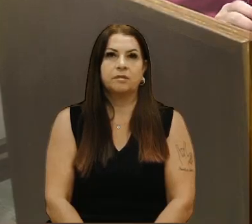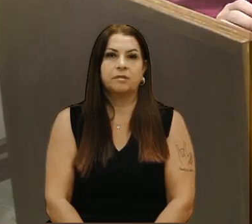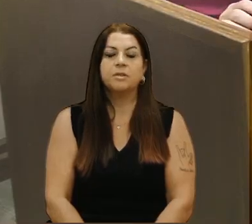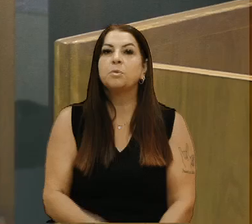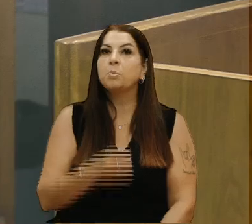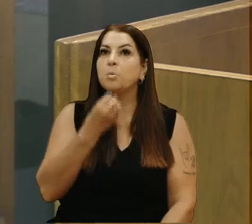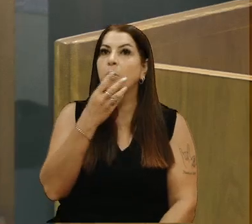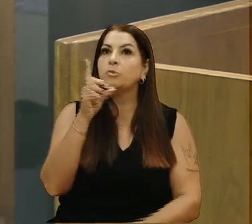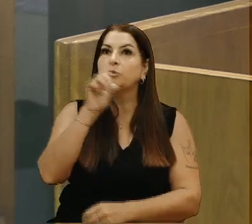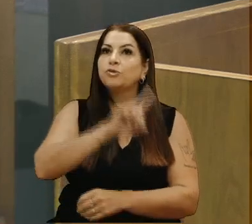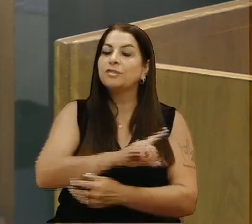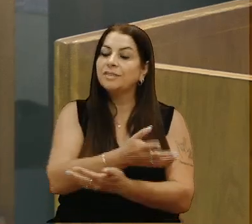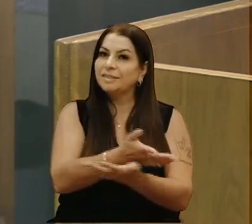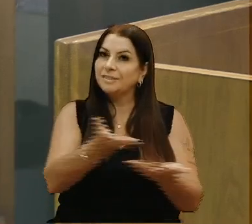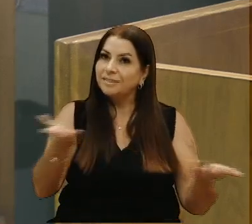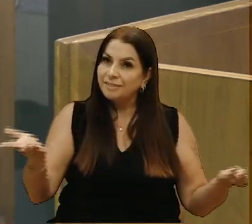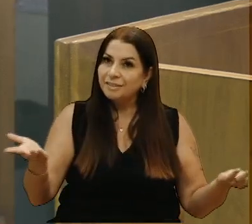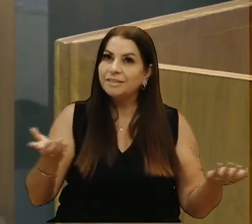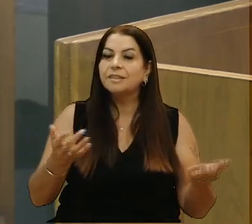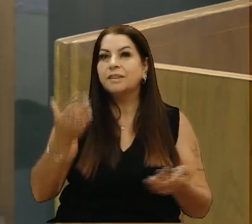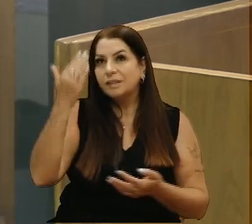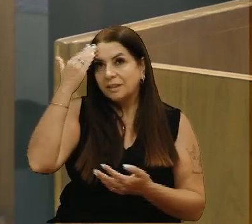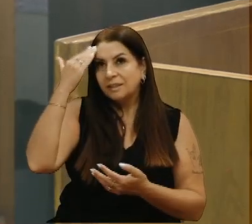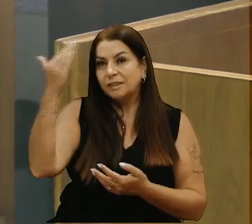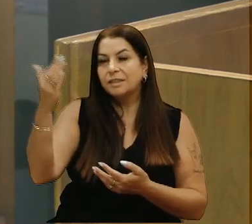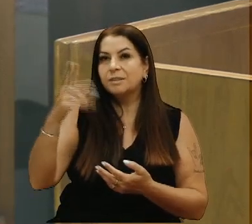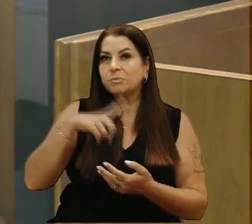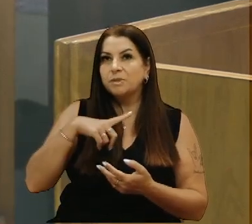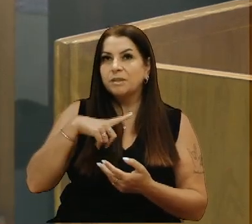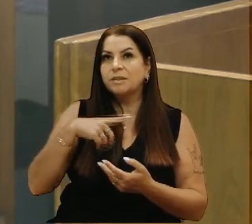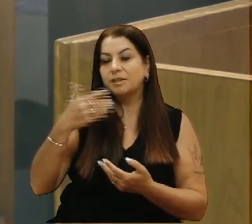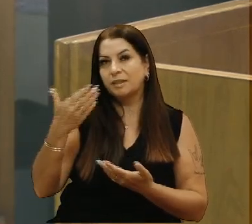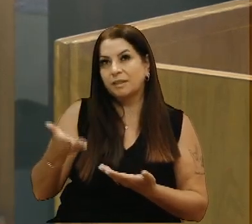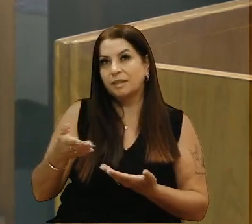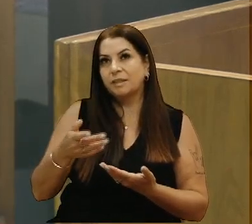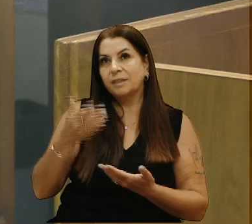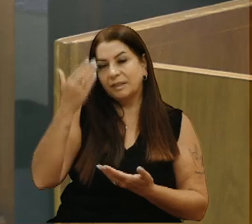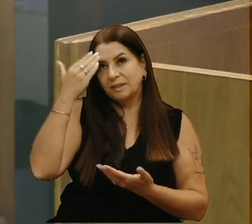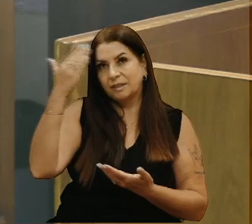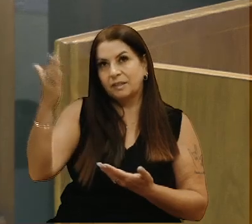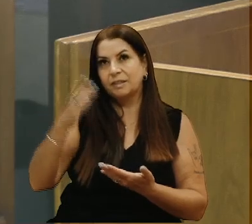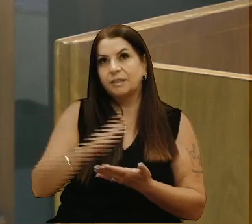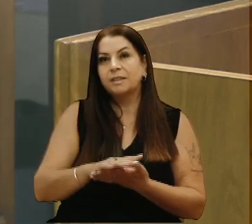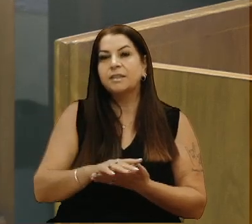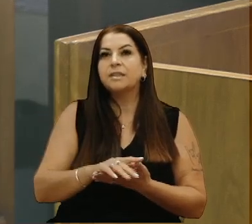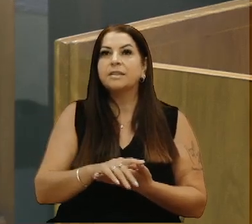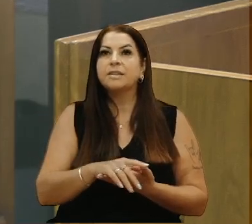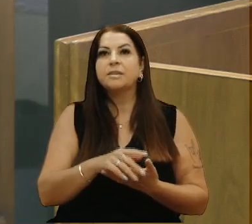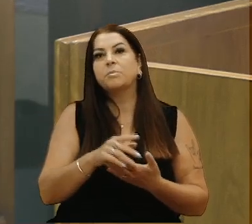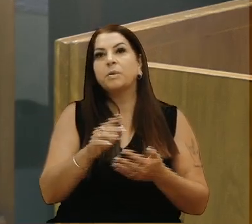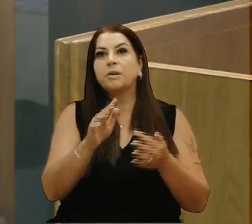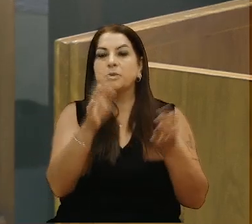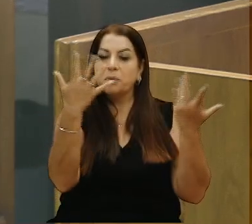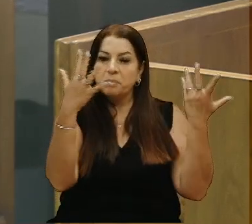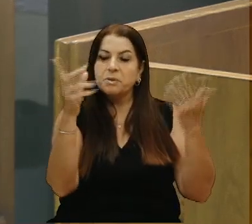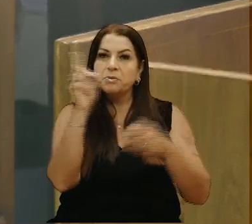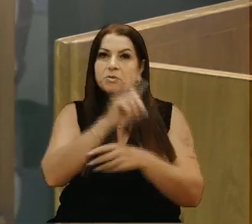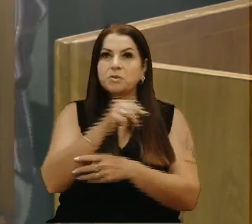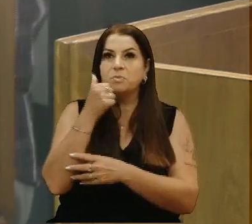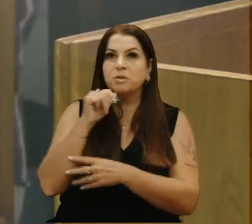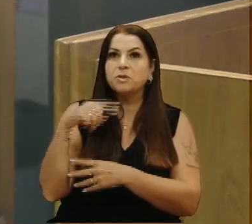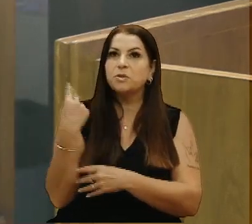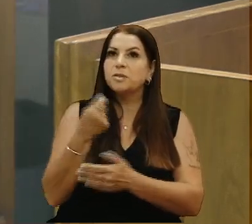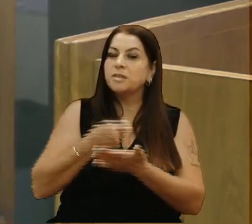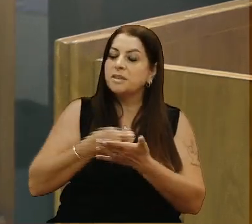Bom dia a todos. Agradeço, por estar aqui, agradeço as felicitações pelo Dia das Mulheres. A gente tenta fazer o